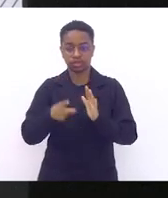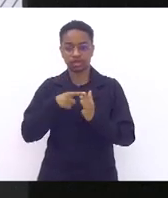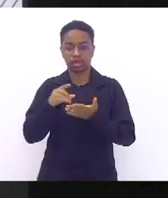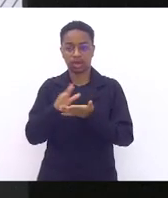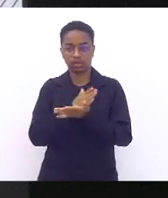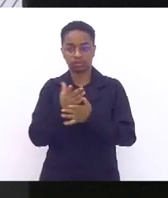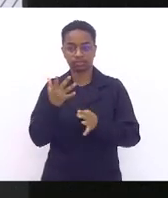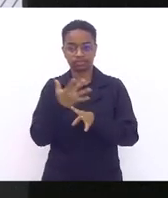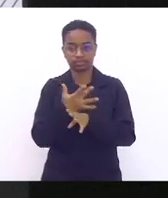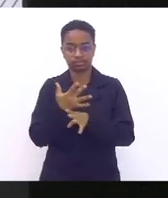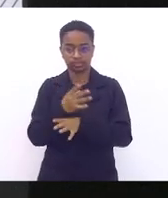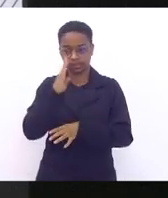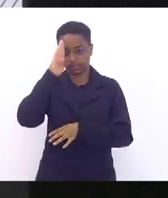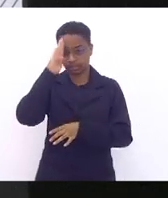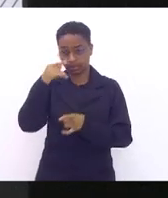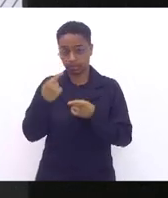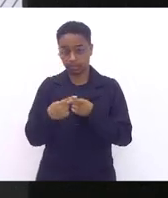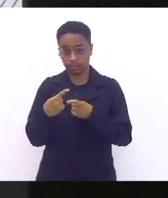porque